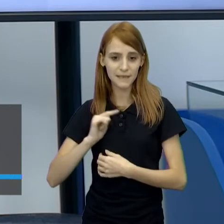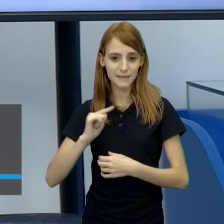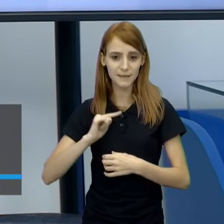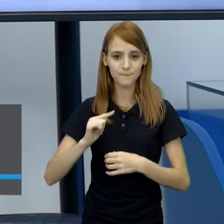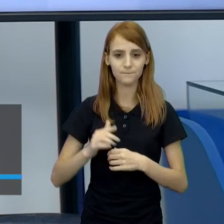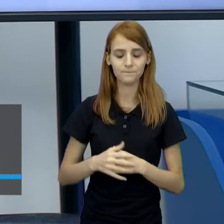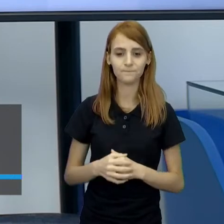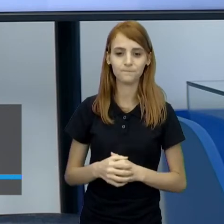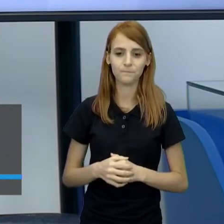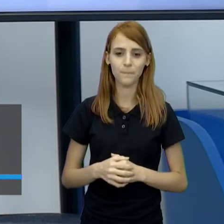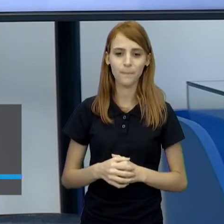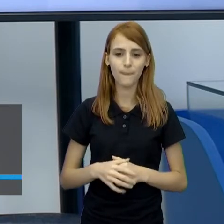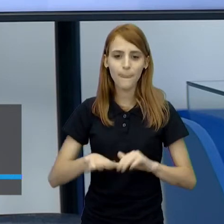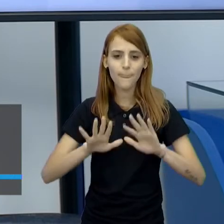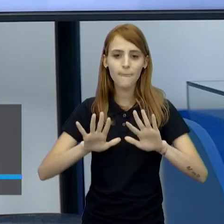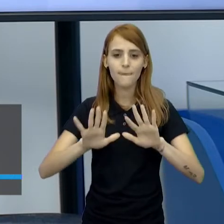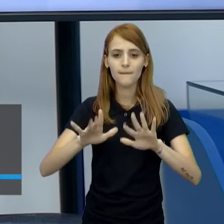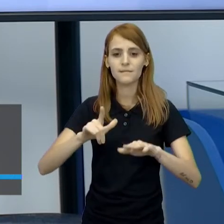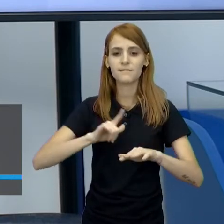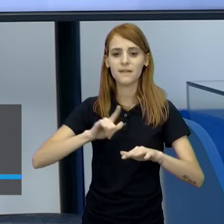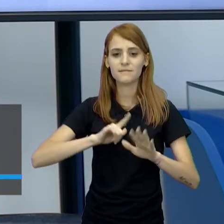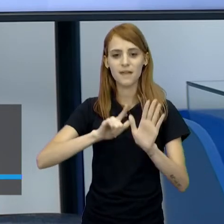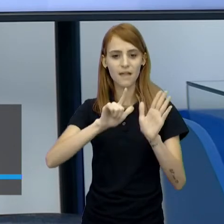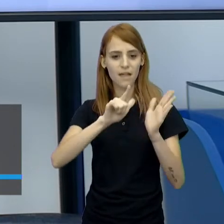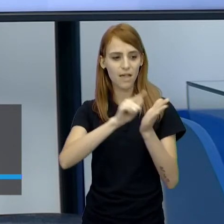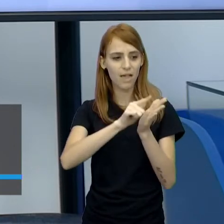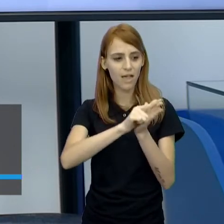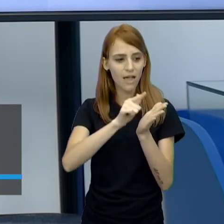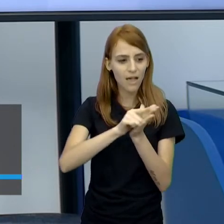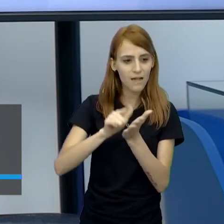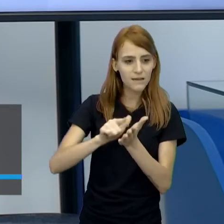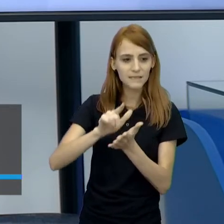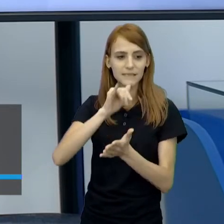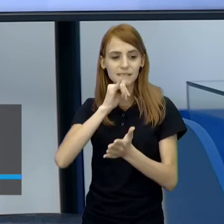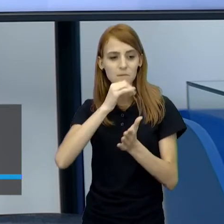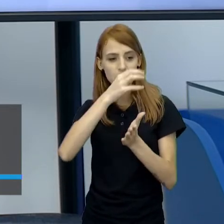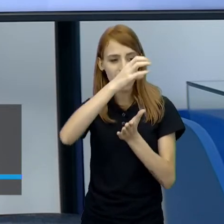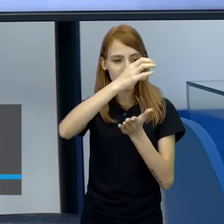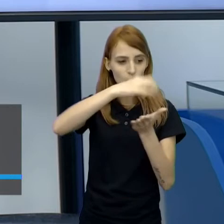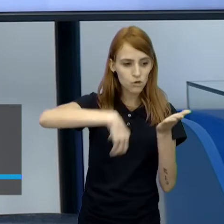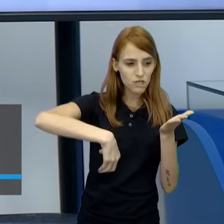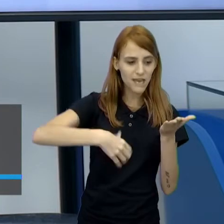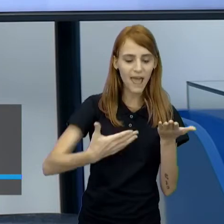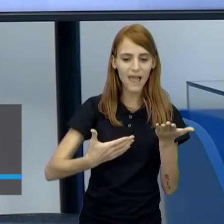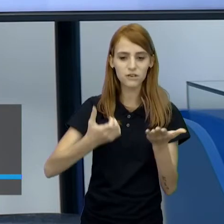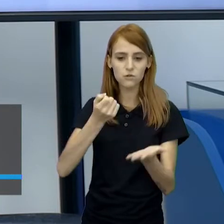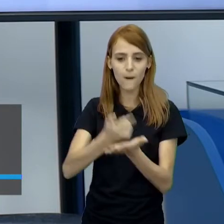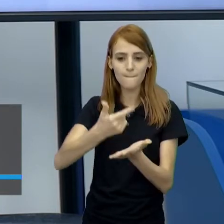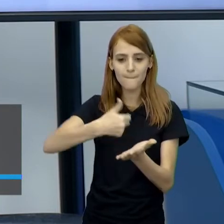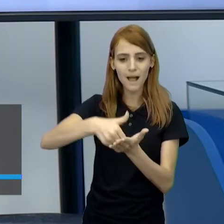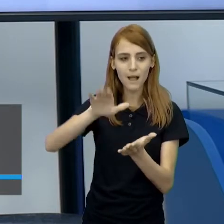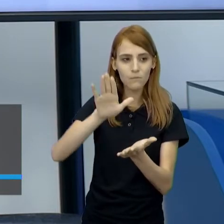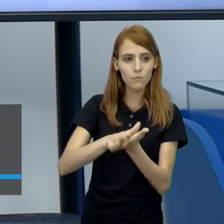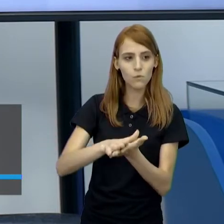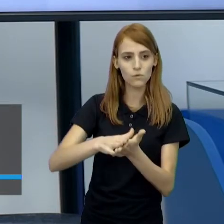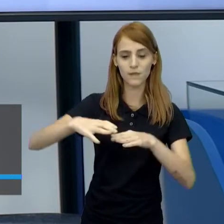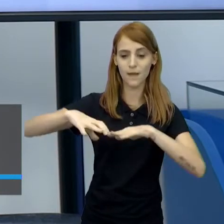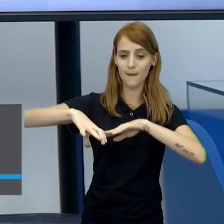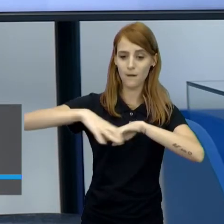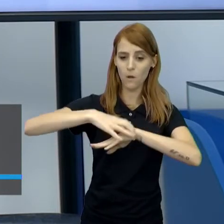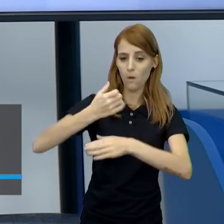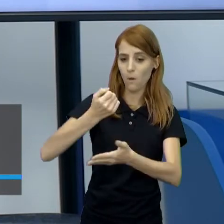da família, mas tinha um monte de cartinhas assim, cartão de crédito, pague multa, compre um tênis e pague a